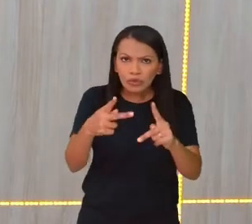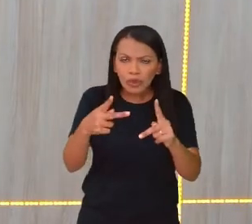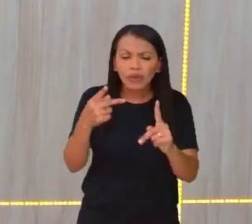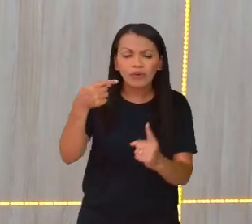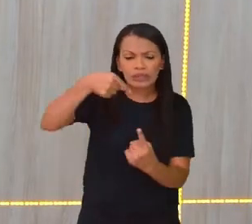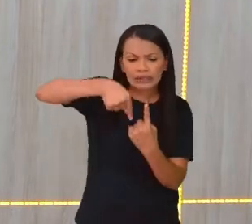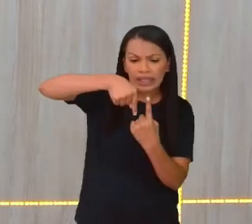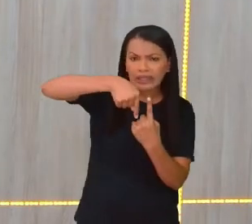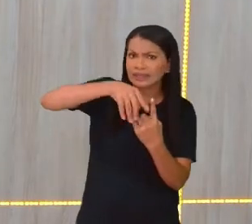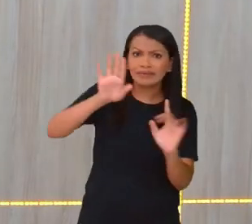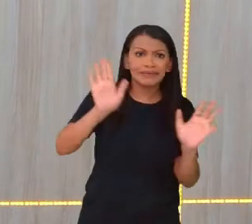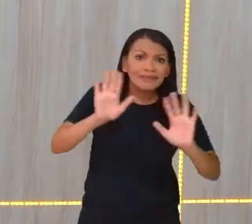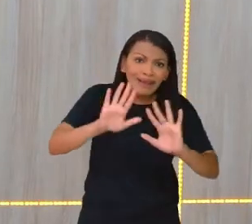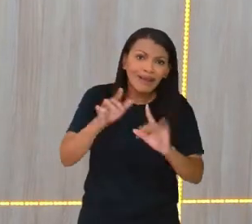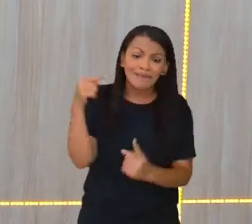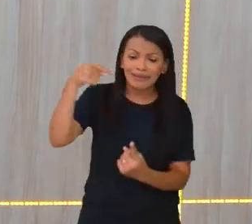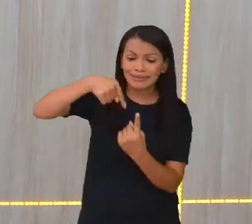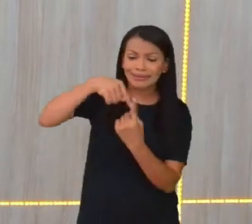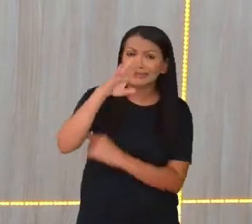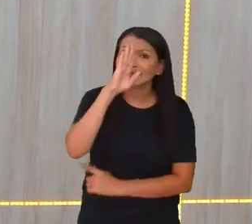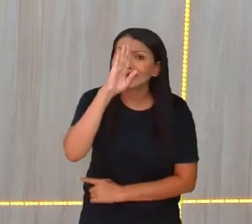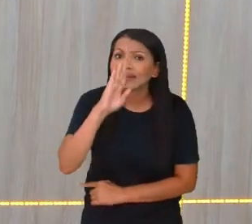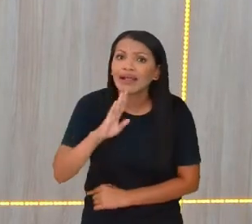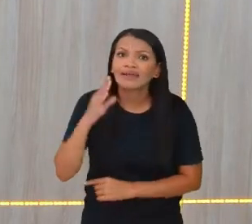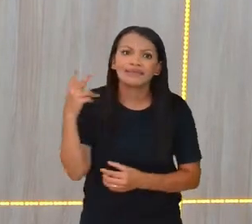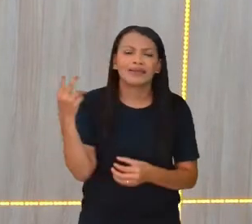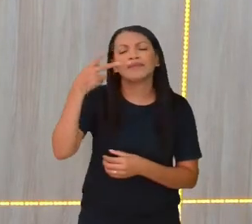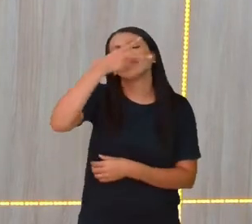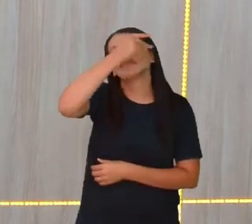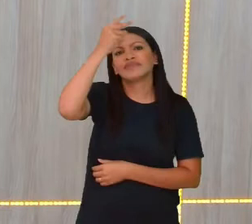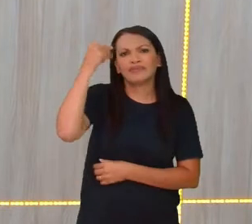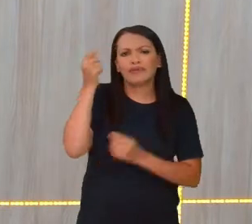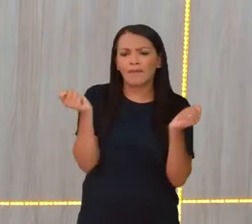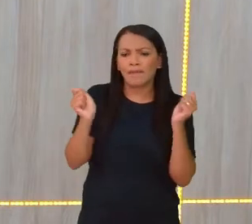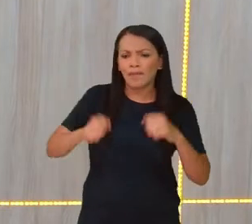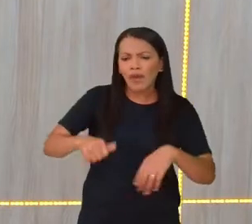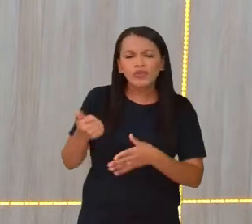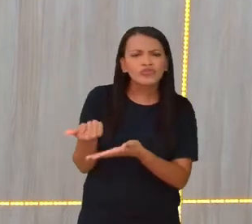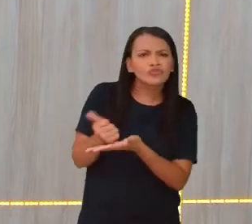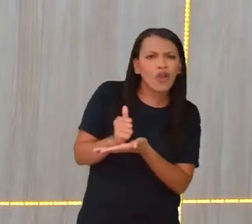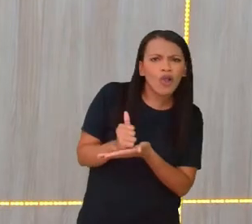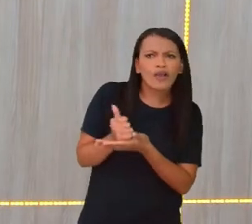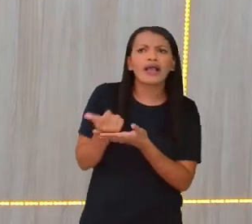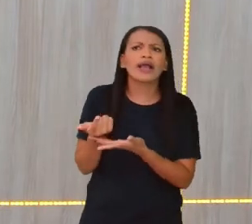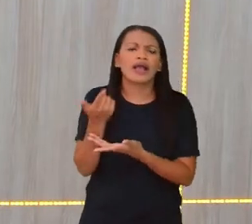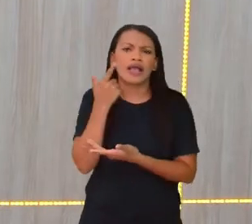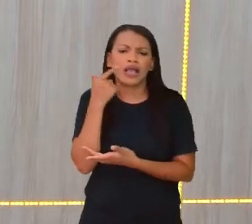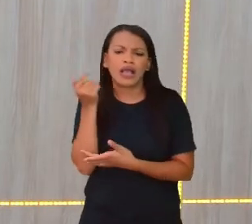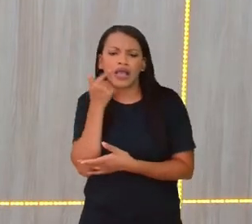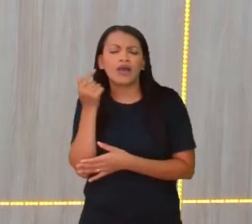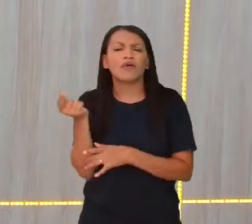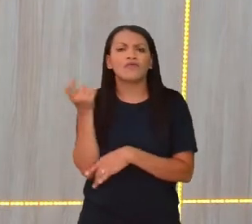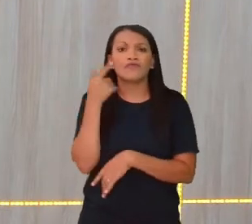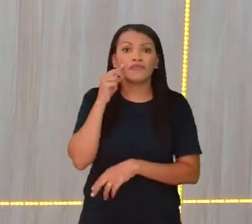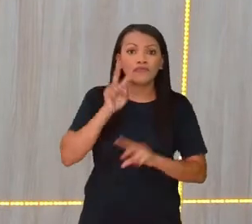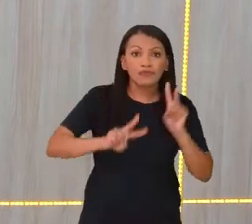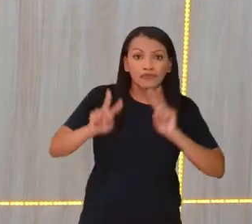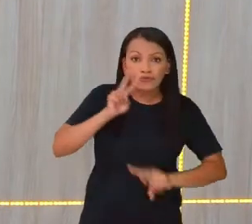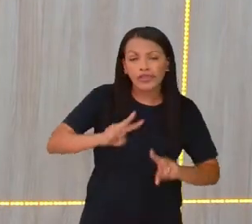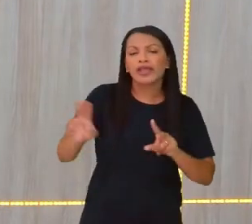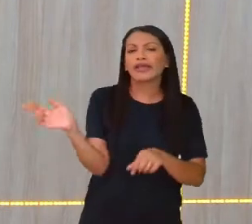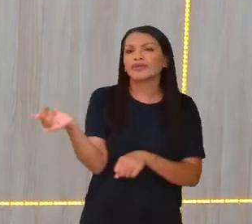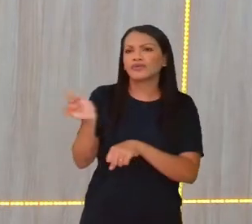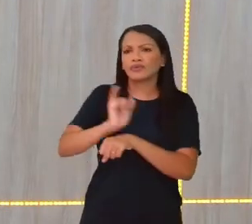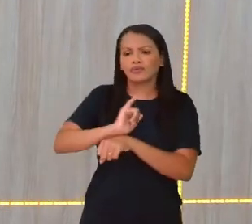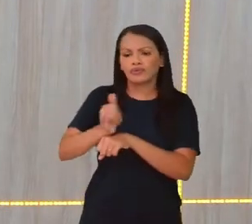vocês. Vocês podem jogar depois aí, assistir outros vídeos no YouTube, sem problemas. Mas, de repente,